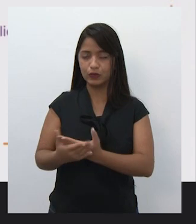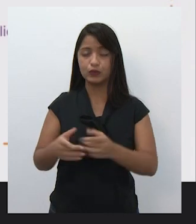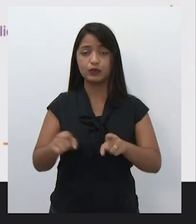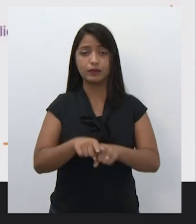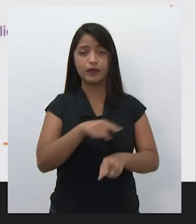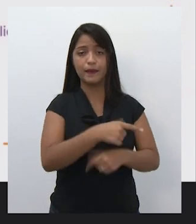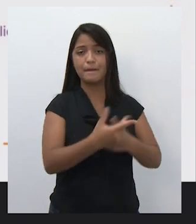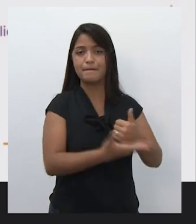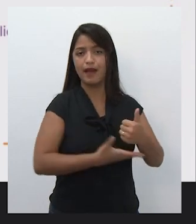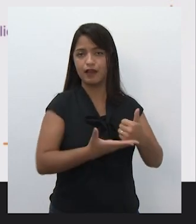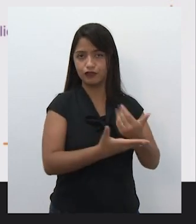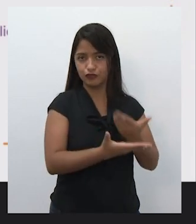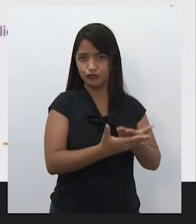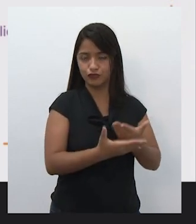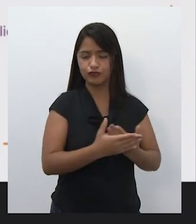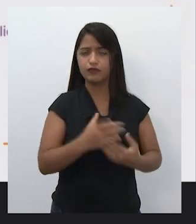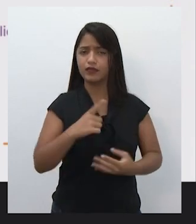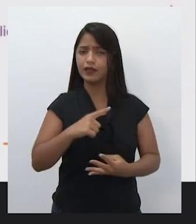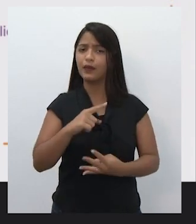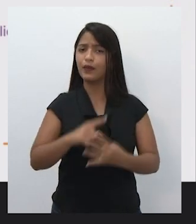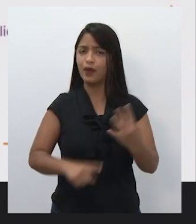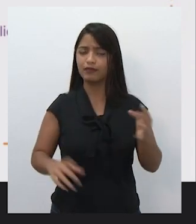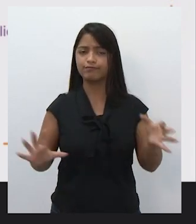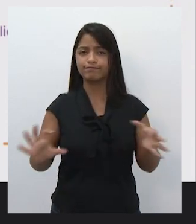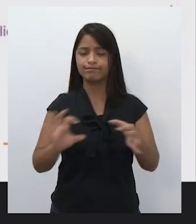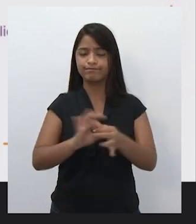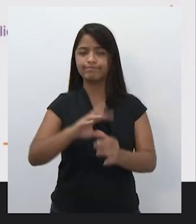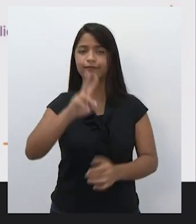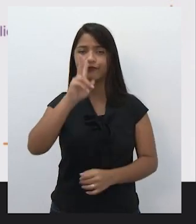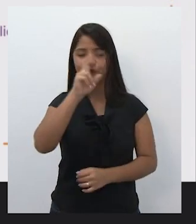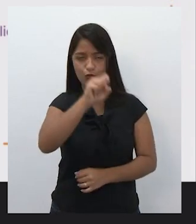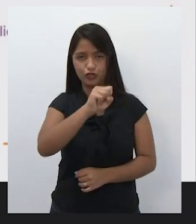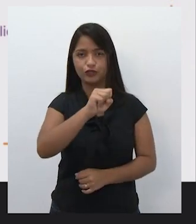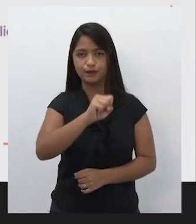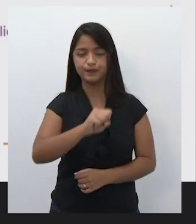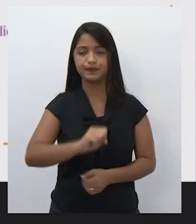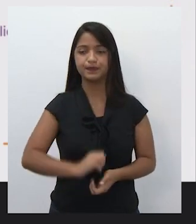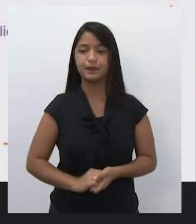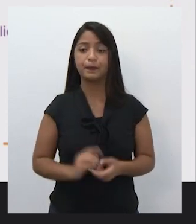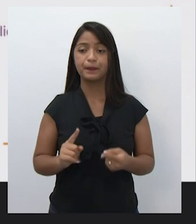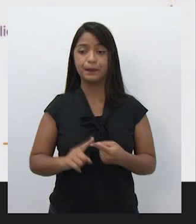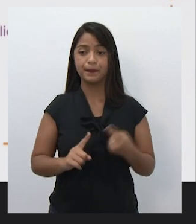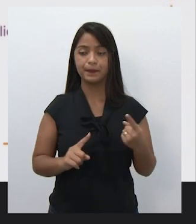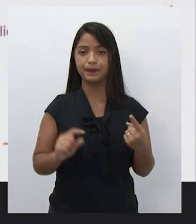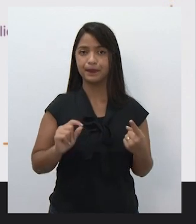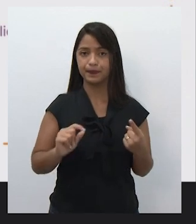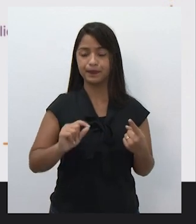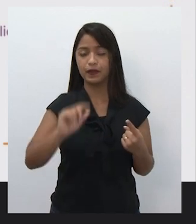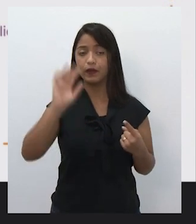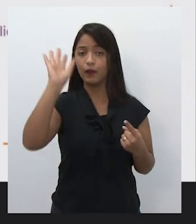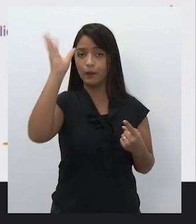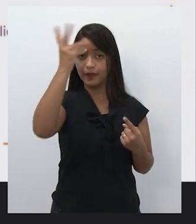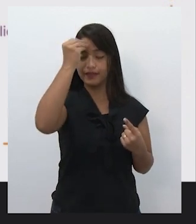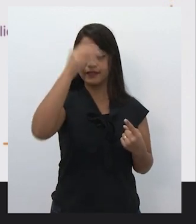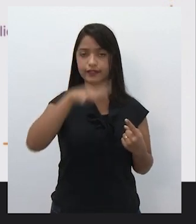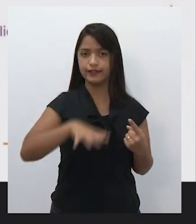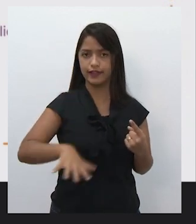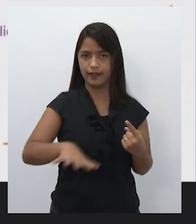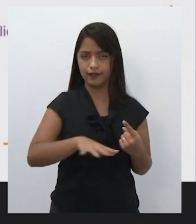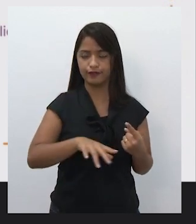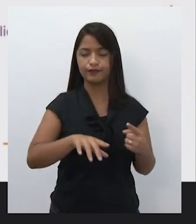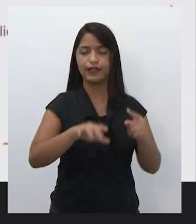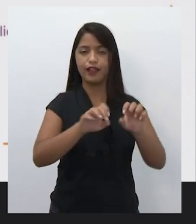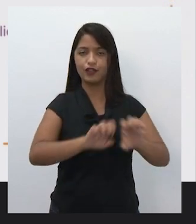fortes. Os relatos que vocês ouvirão terão relação com esses pontos. Primeiro, competências gerais e